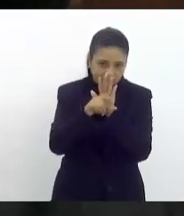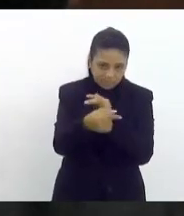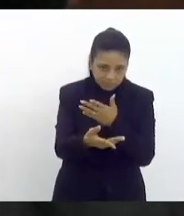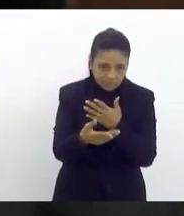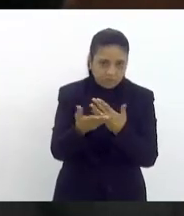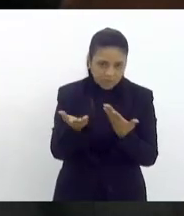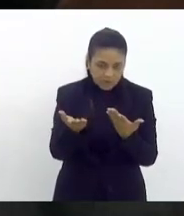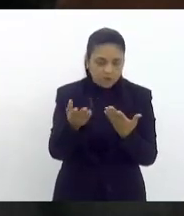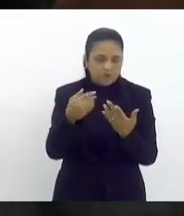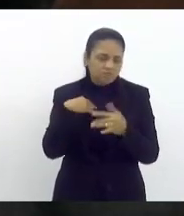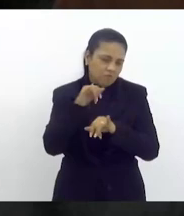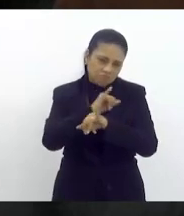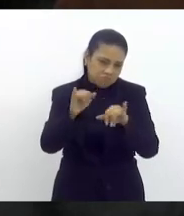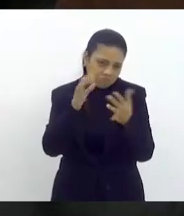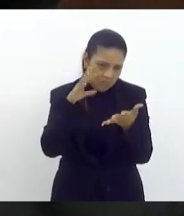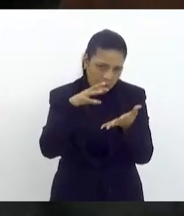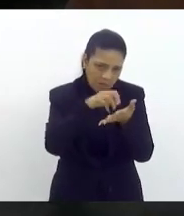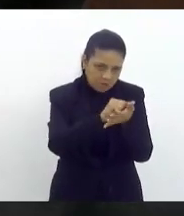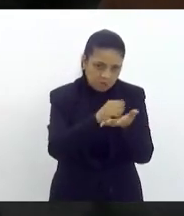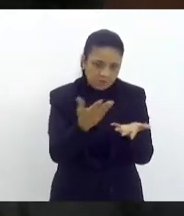é isso só que eu queria registrar o presidente